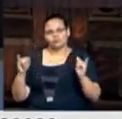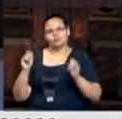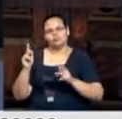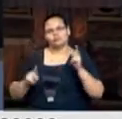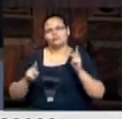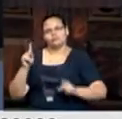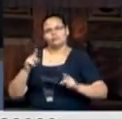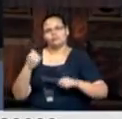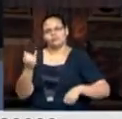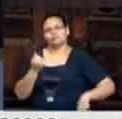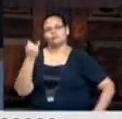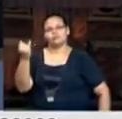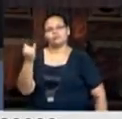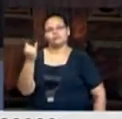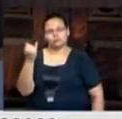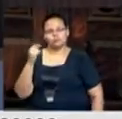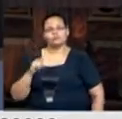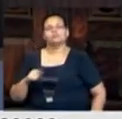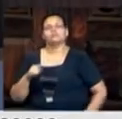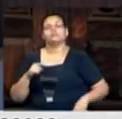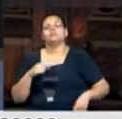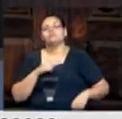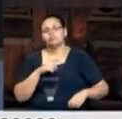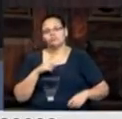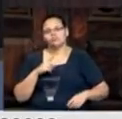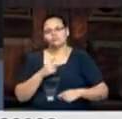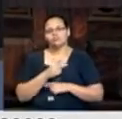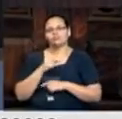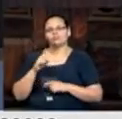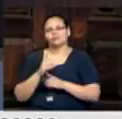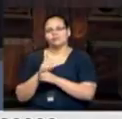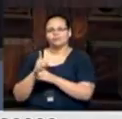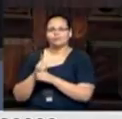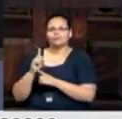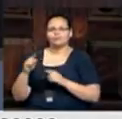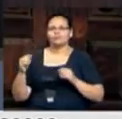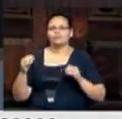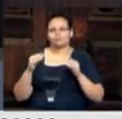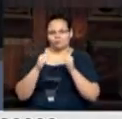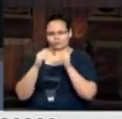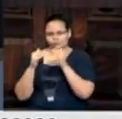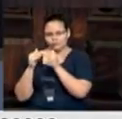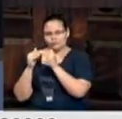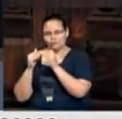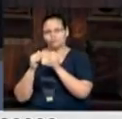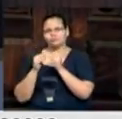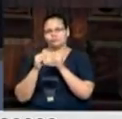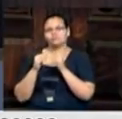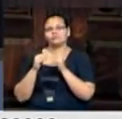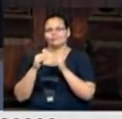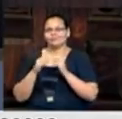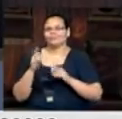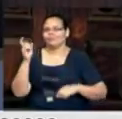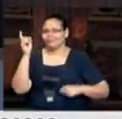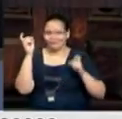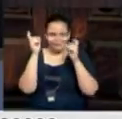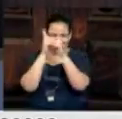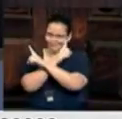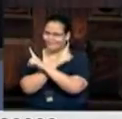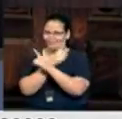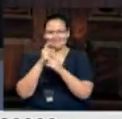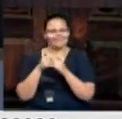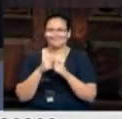população. É importante que a gente busque as convergências, porque os desafios são gigantescos, os desafios são muito